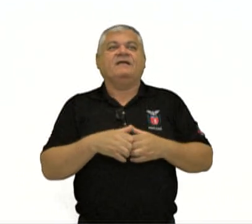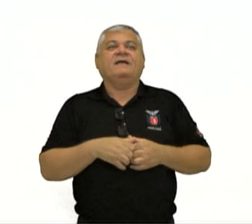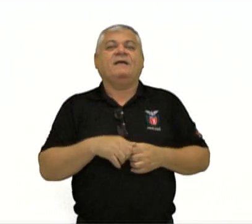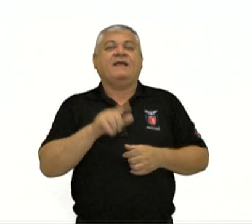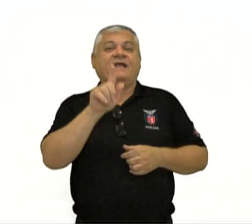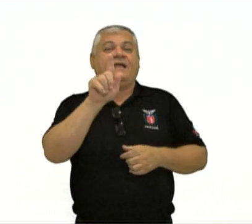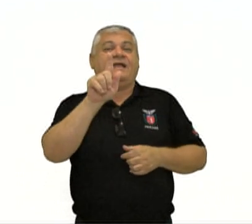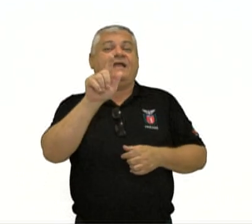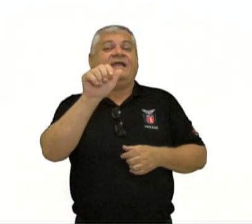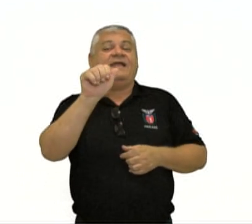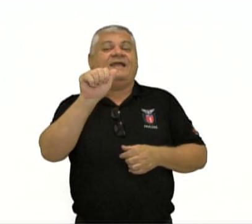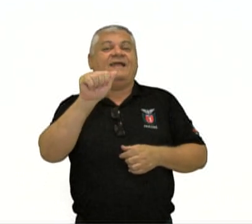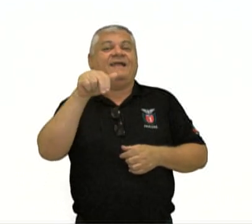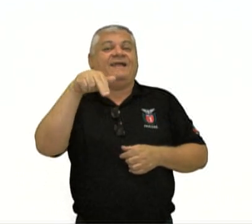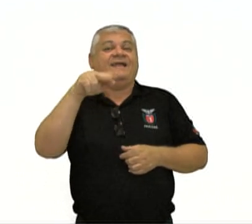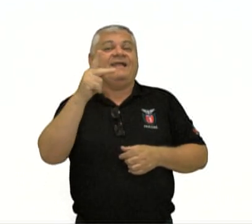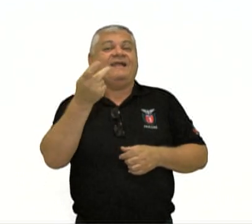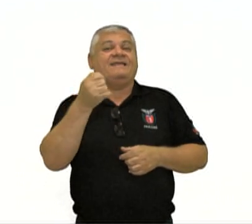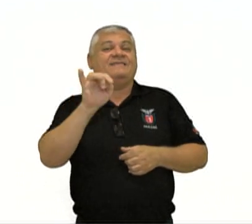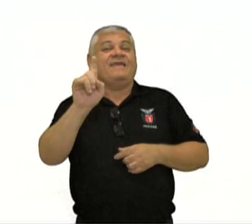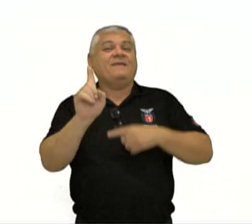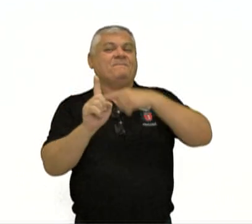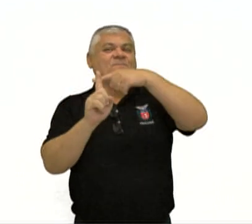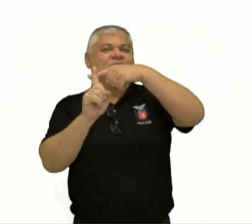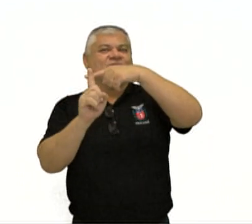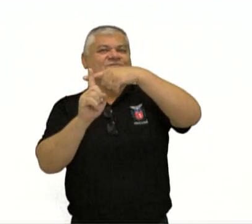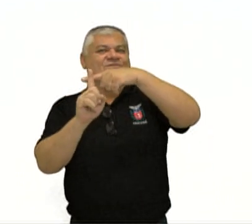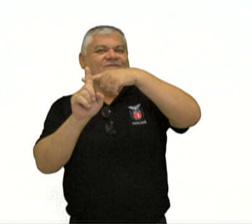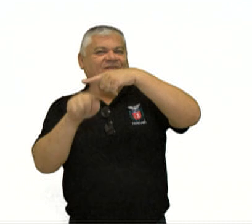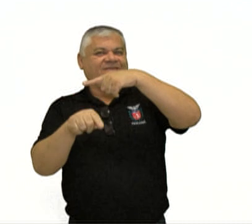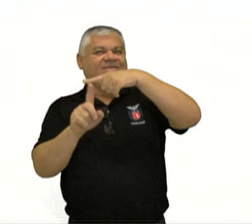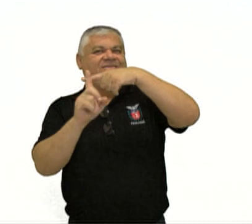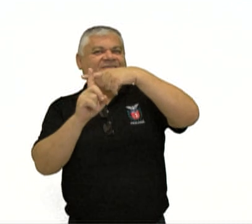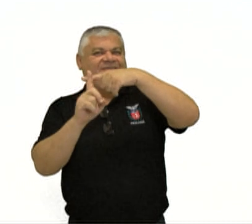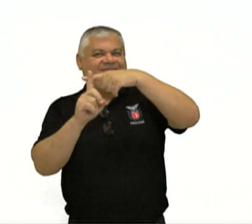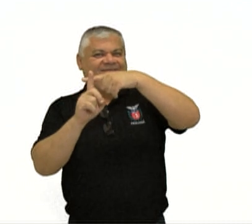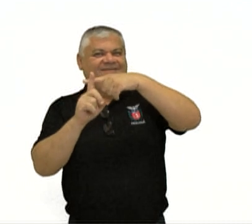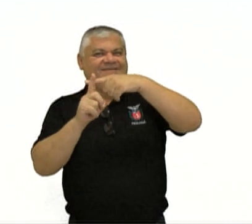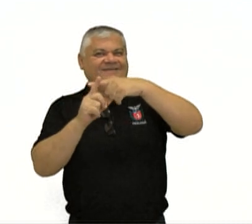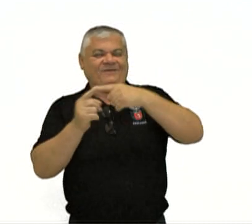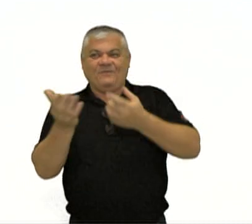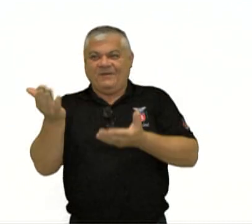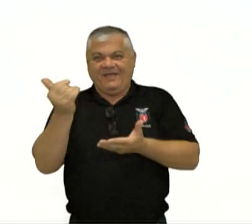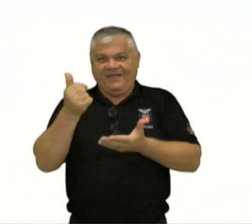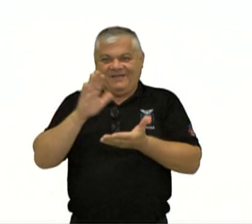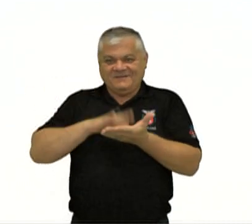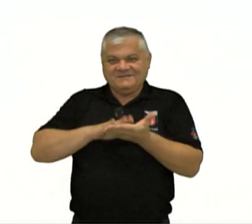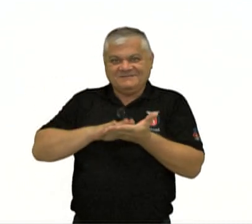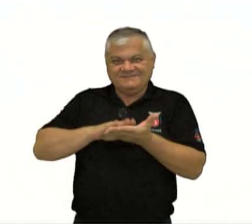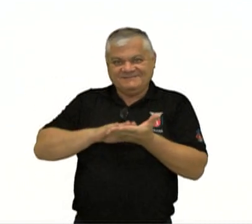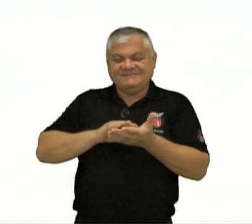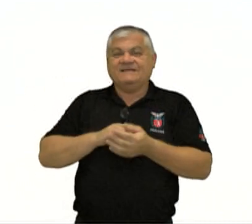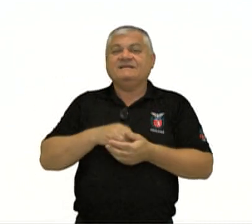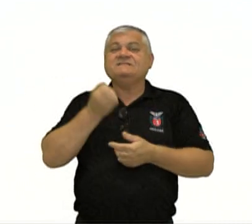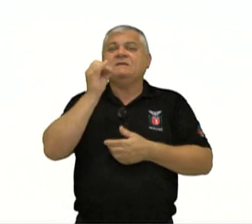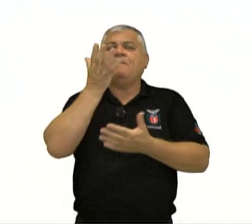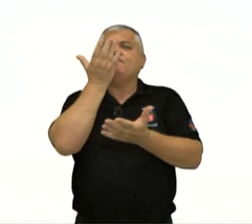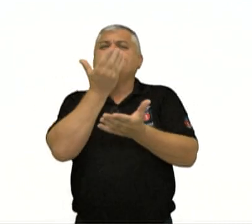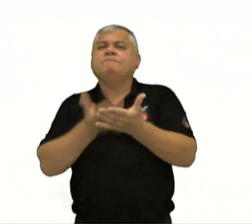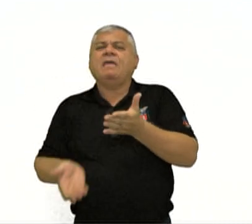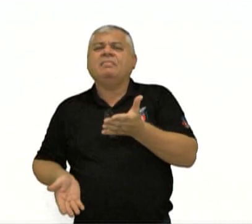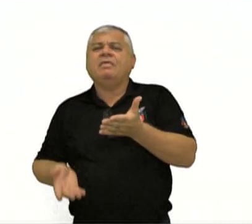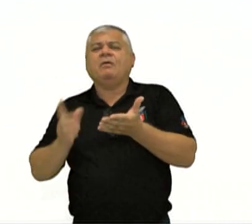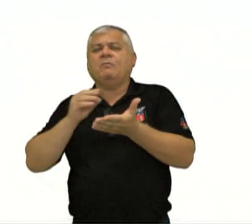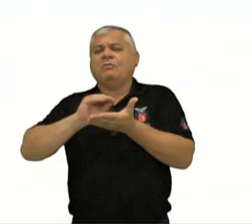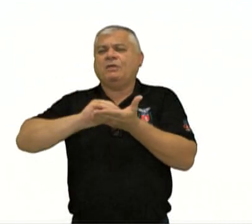fala ganhei, eu ganhei é número positivo. É bom, é dinheiro que está vindo para você. Toda vez que falar perdi,